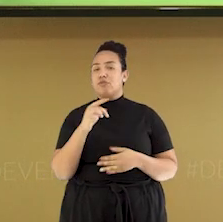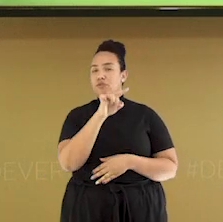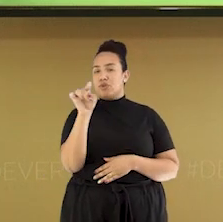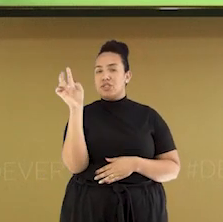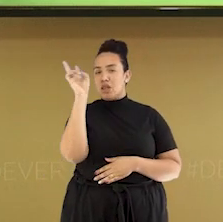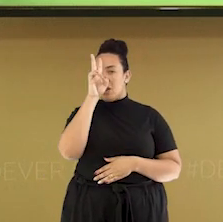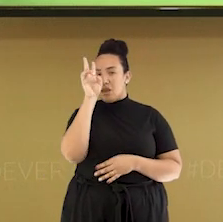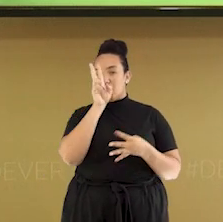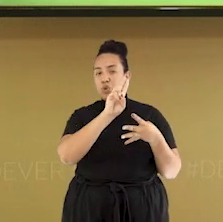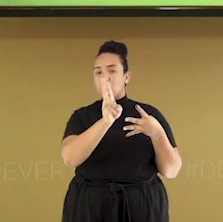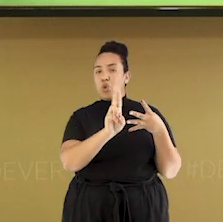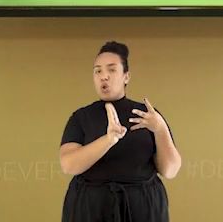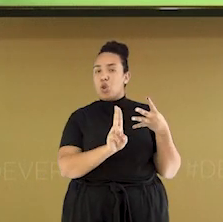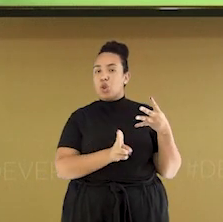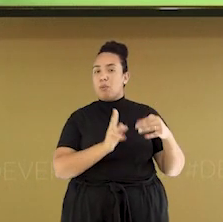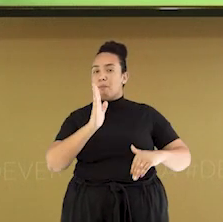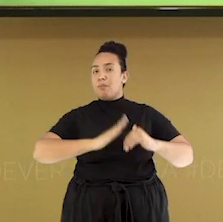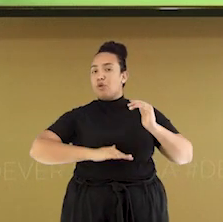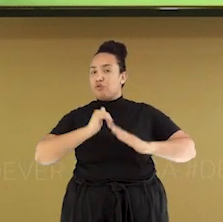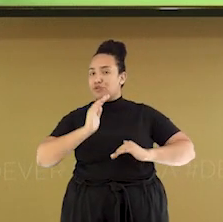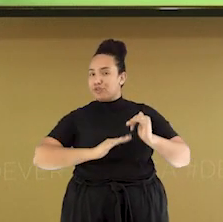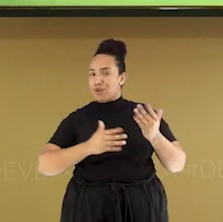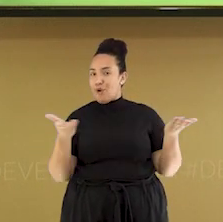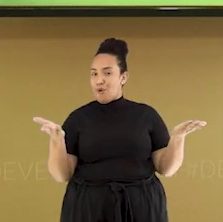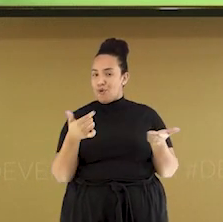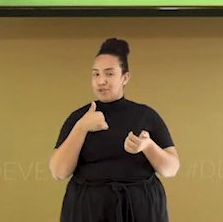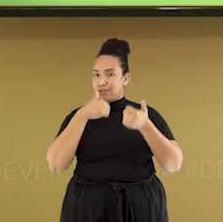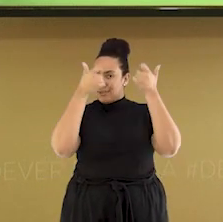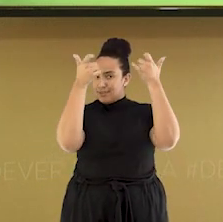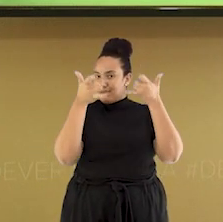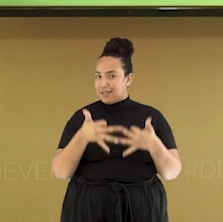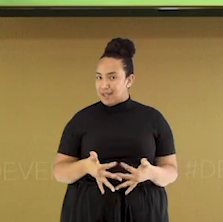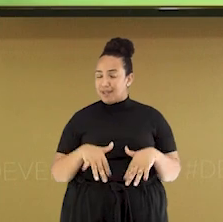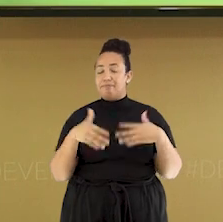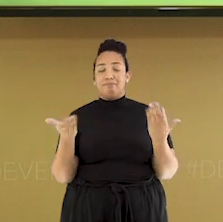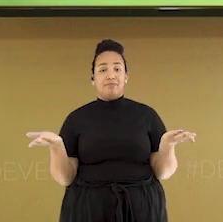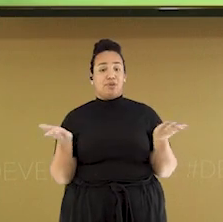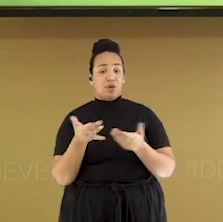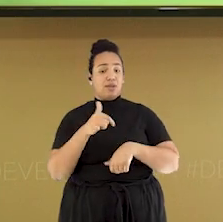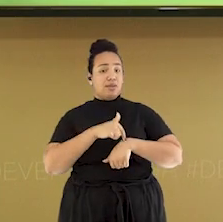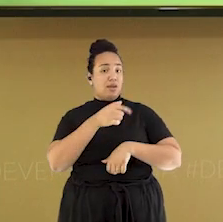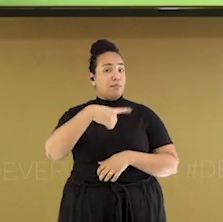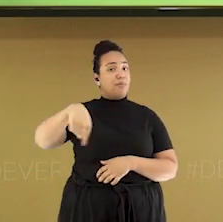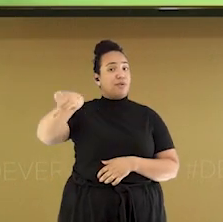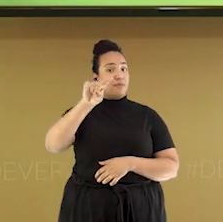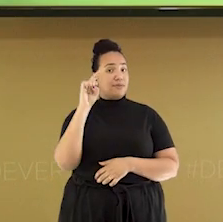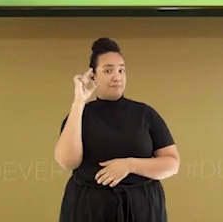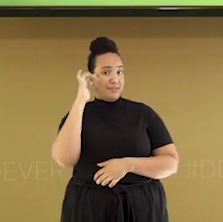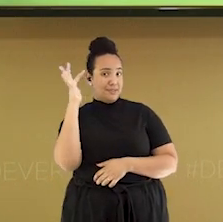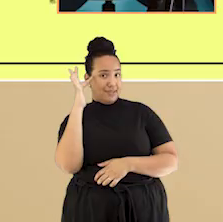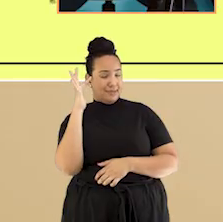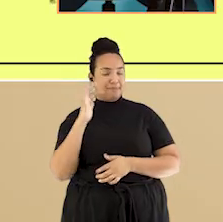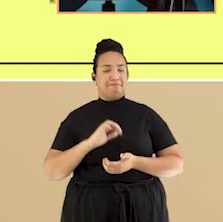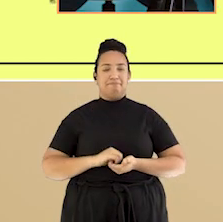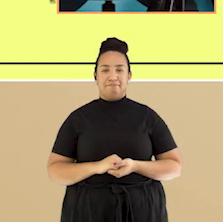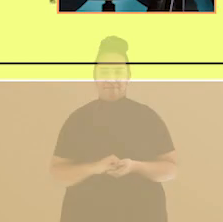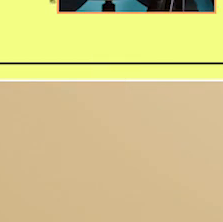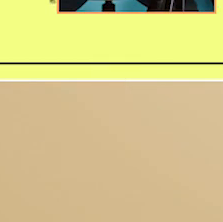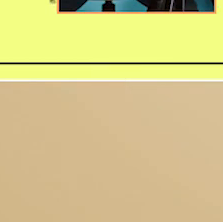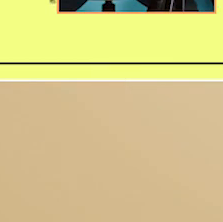lembra do nome dessas profissões que falamos aqui nessa aula? Eu vou deixar vocês pensando por algum tempo.